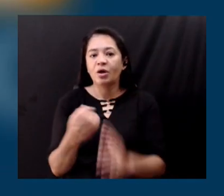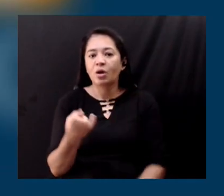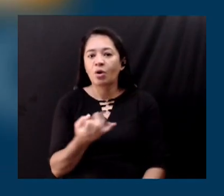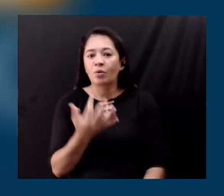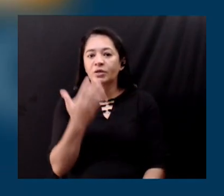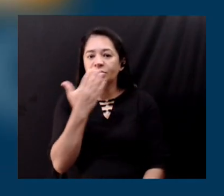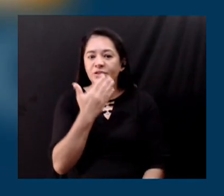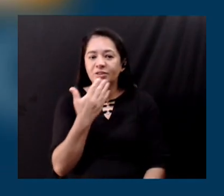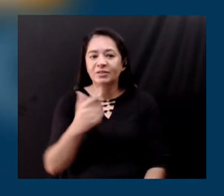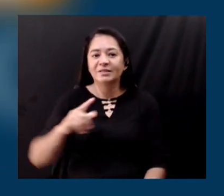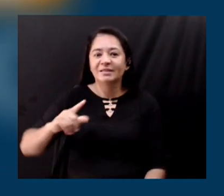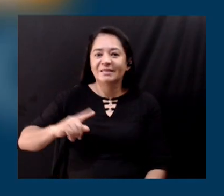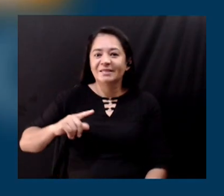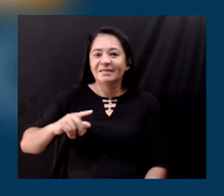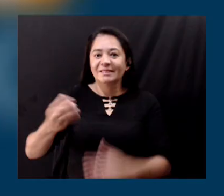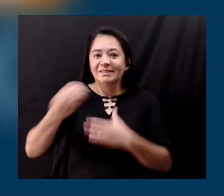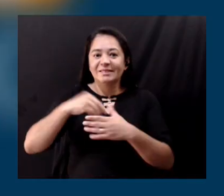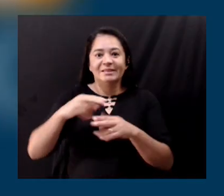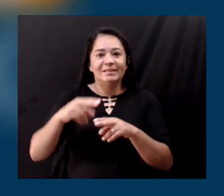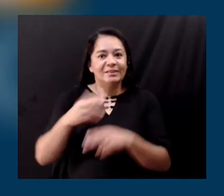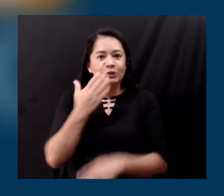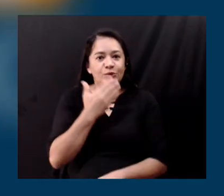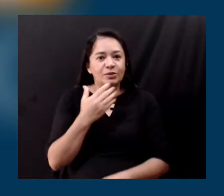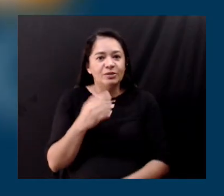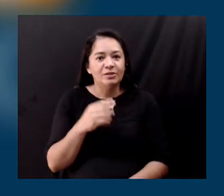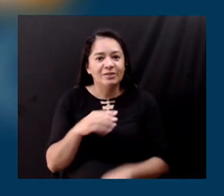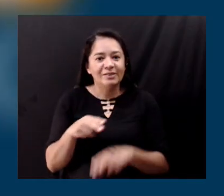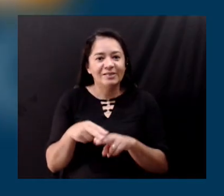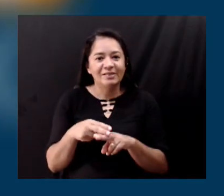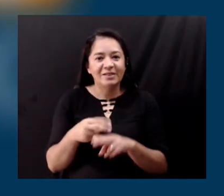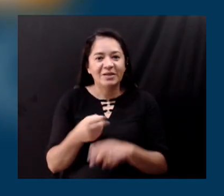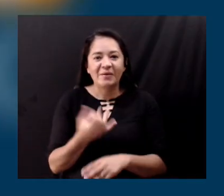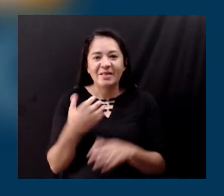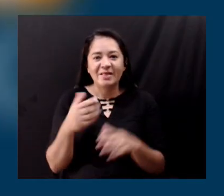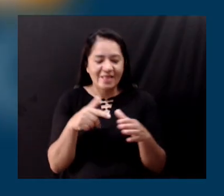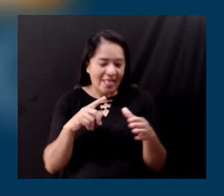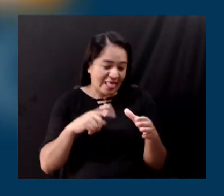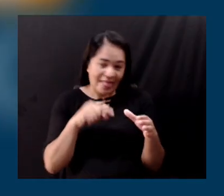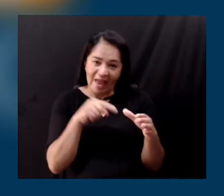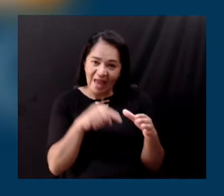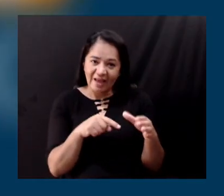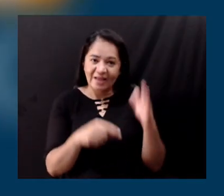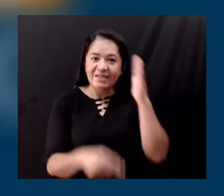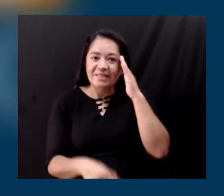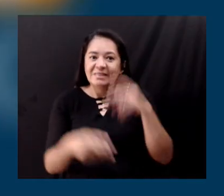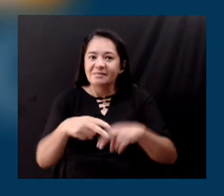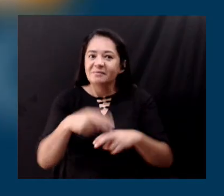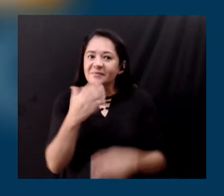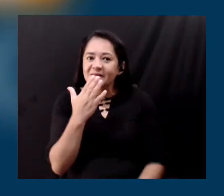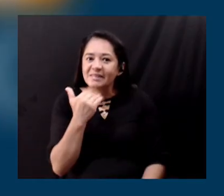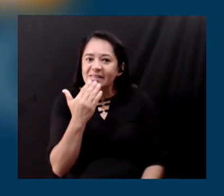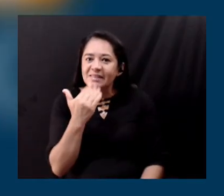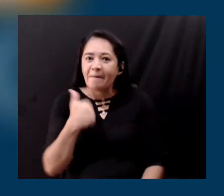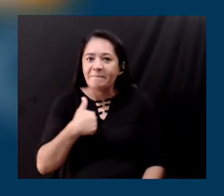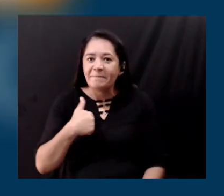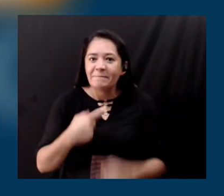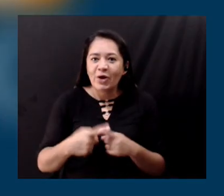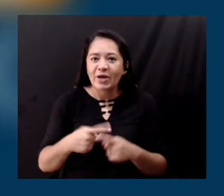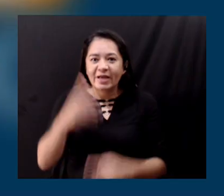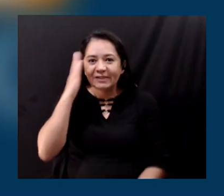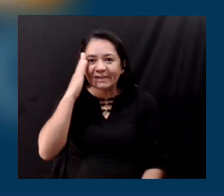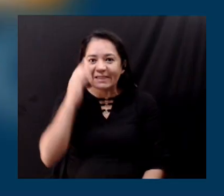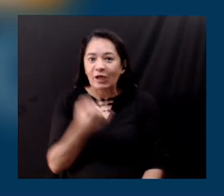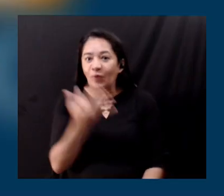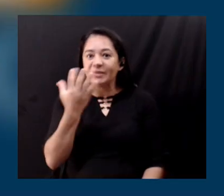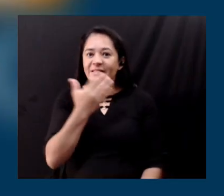viu isso? Olha, você sabe quanto de açúcar tem aqui? Sei, por isso que eu como, maldição. É porque eu sei quanto de açúcar tem. É porque chama bombom.